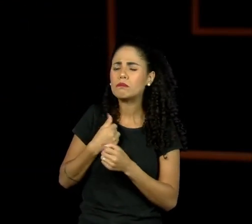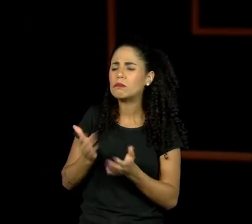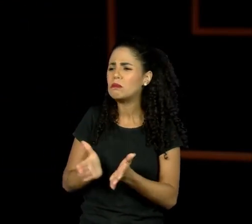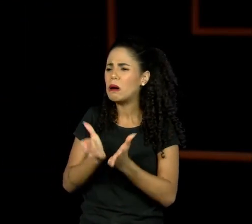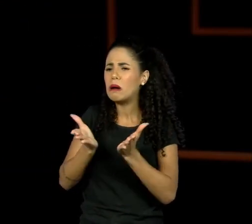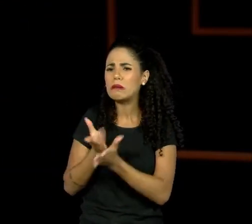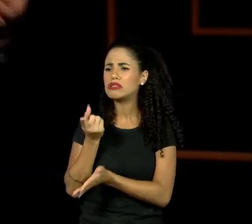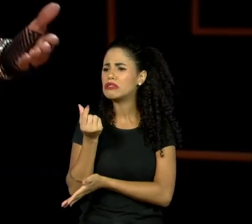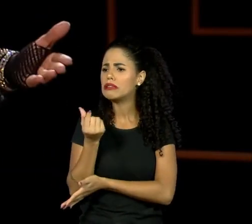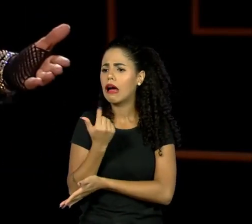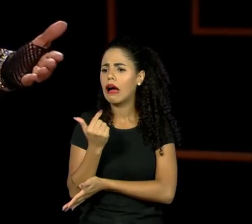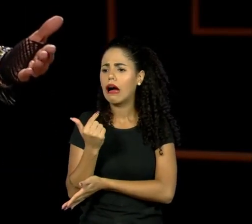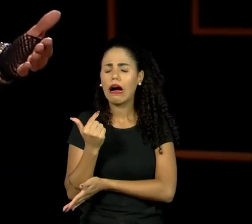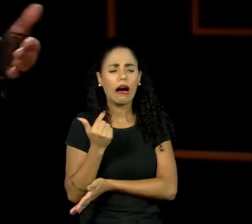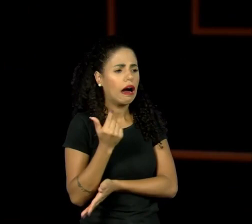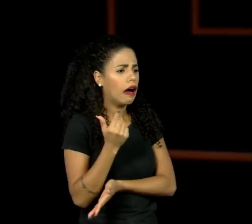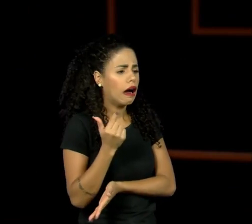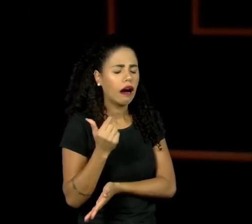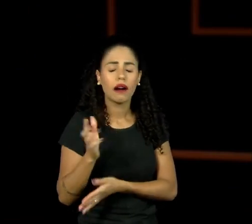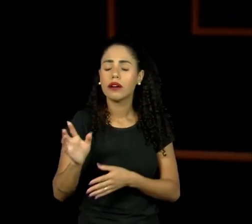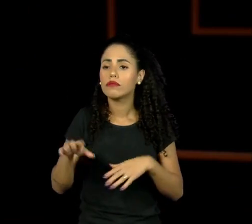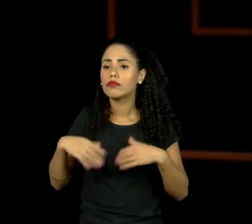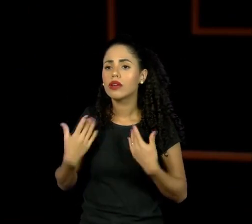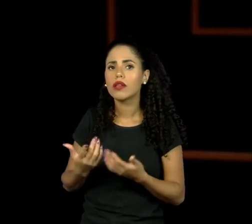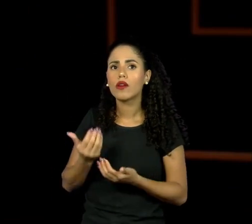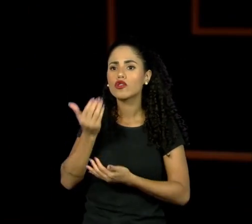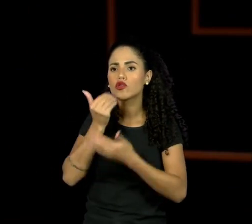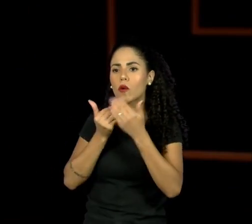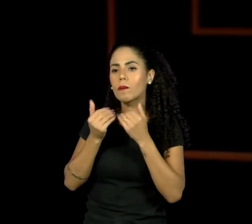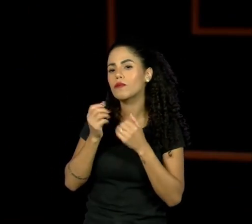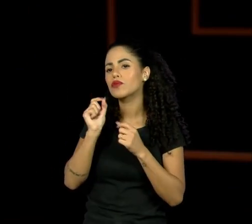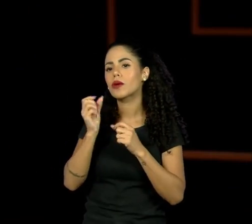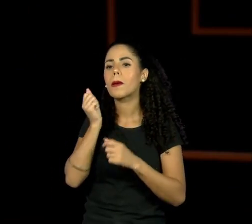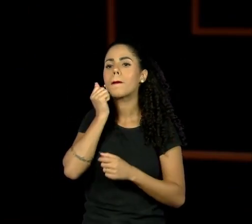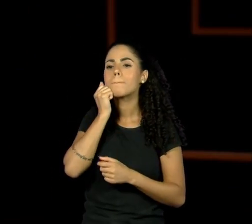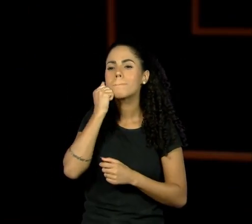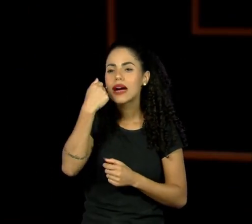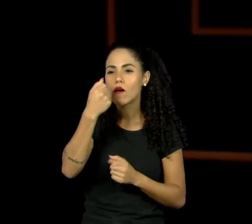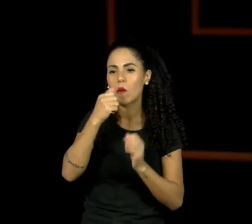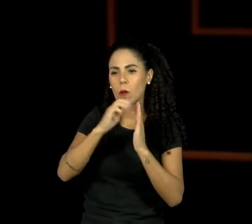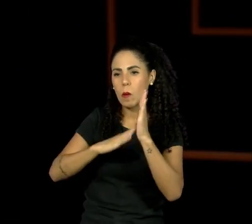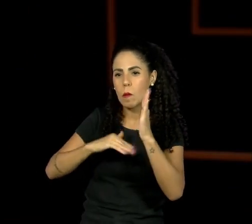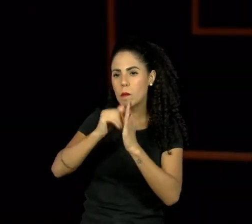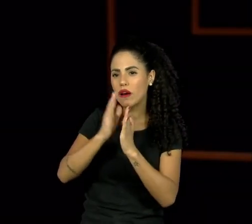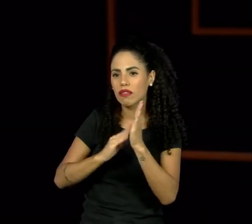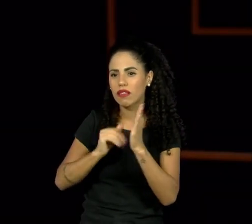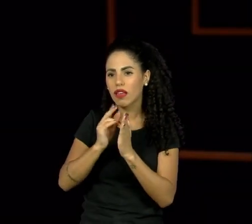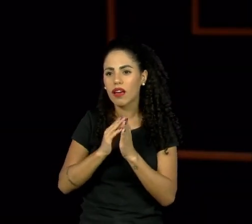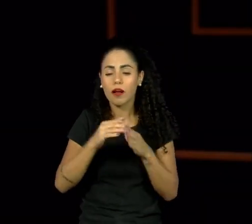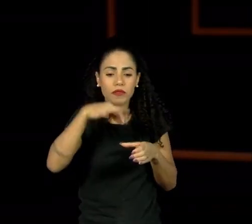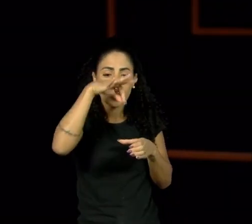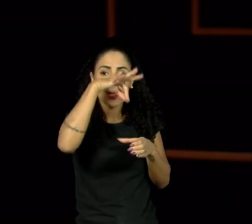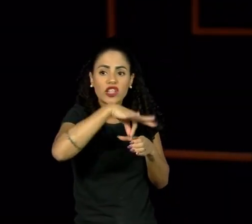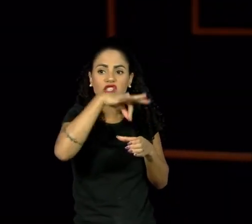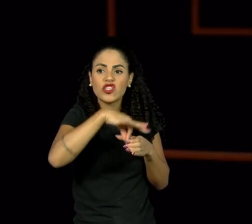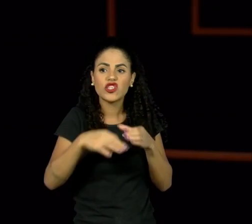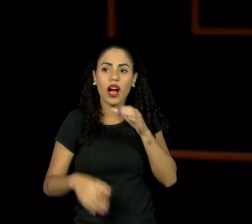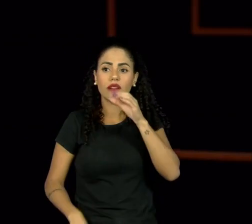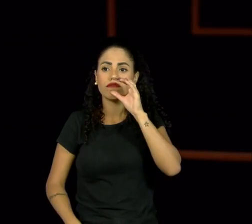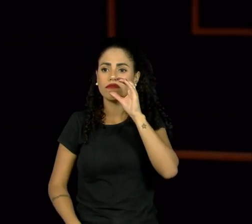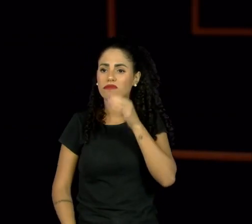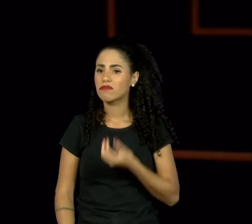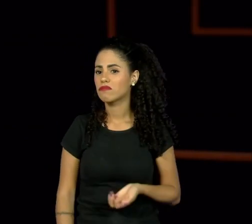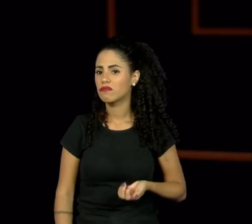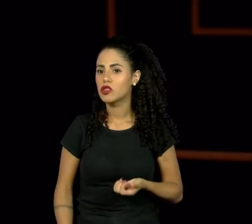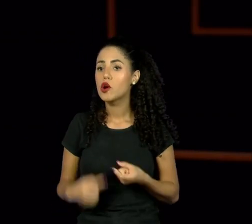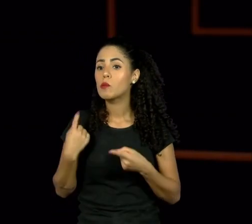exemplo, a gente comeu várias vezes pão com manteiga no forno e mate-leão. Várias